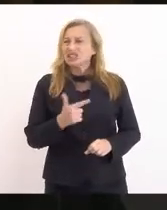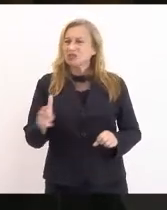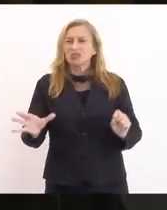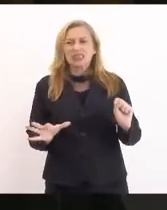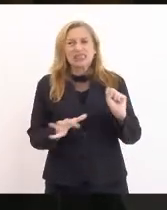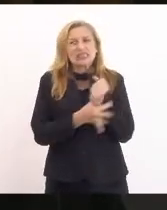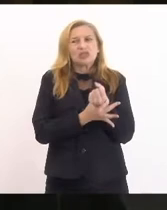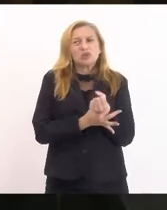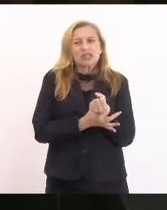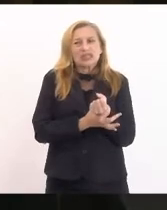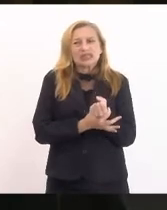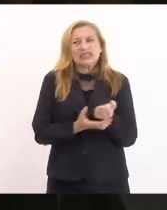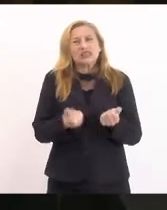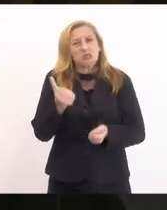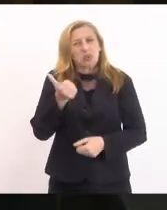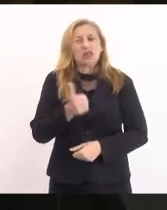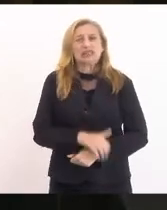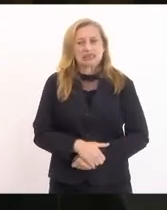inseguranças.